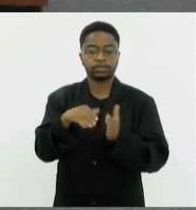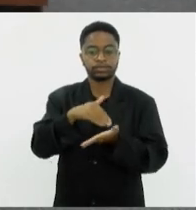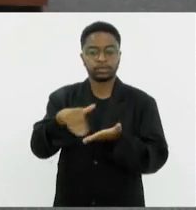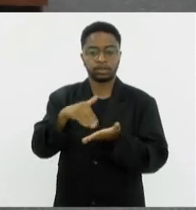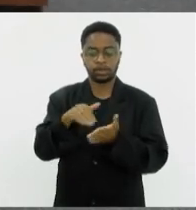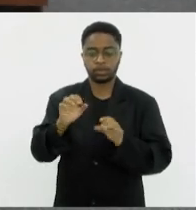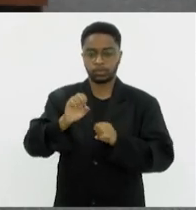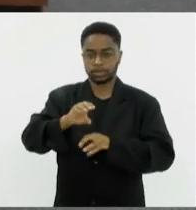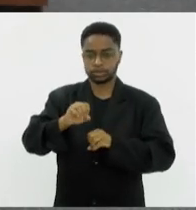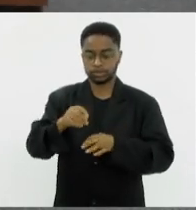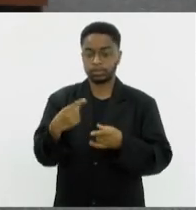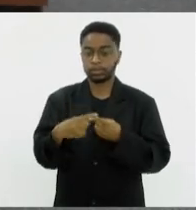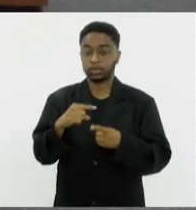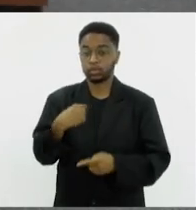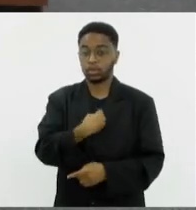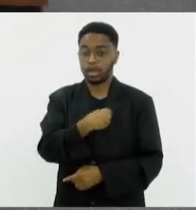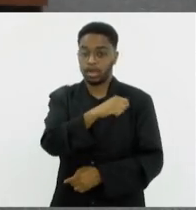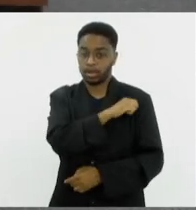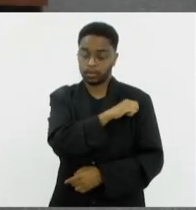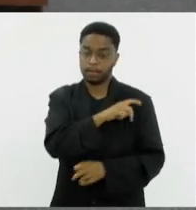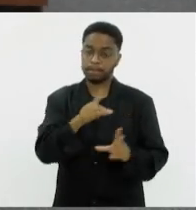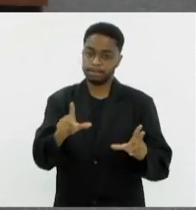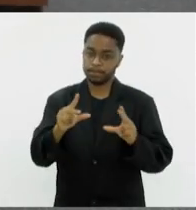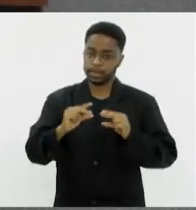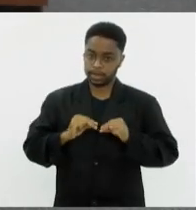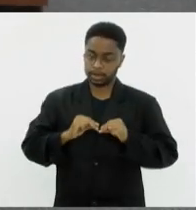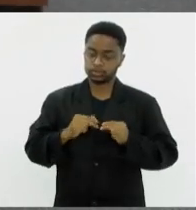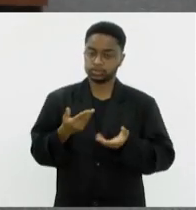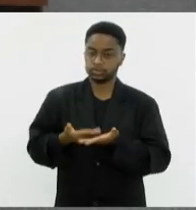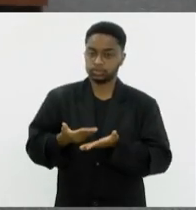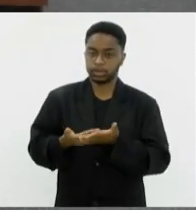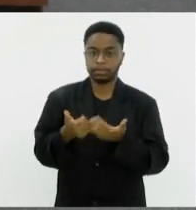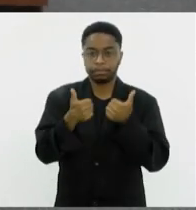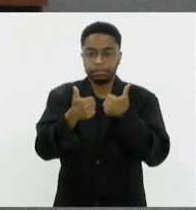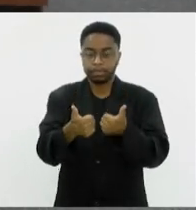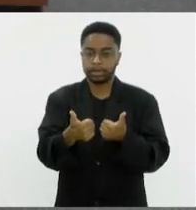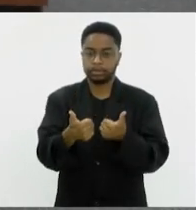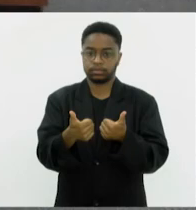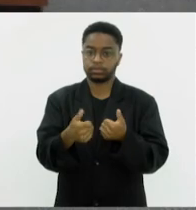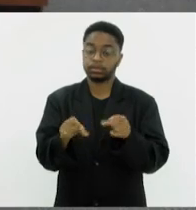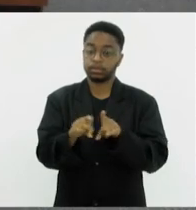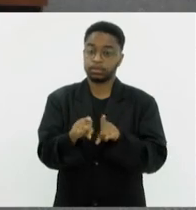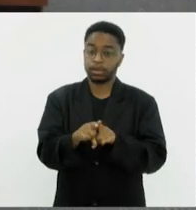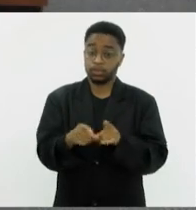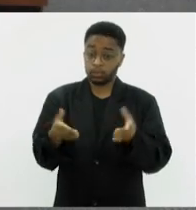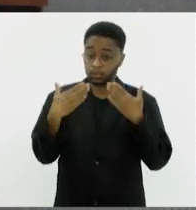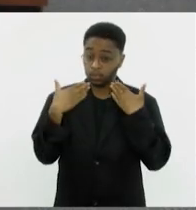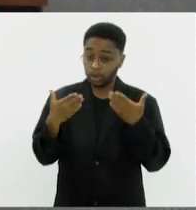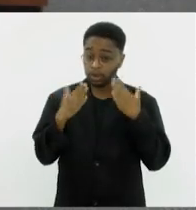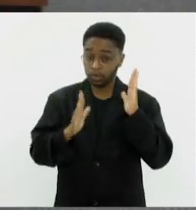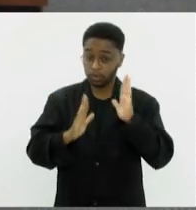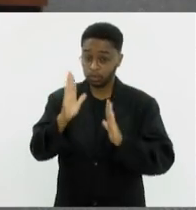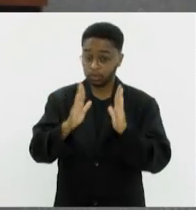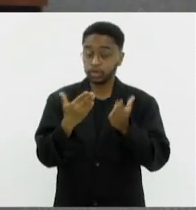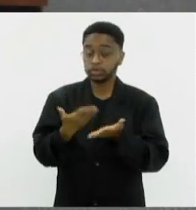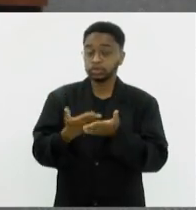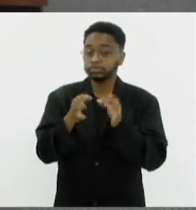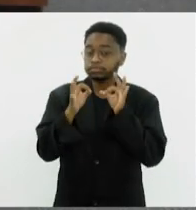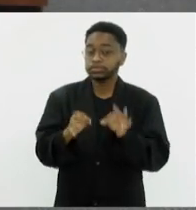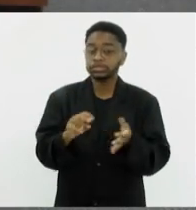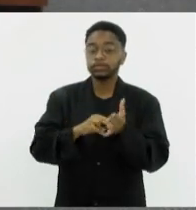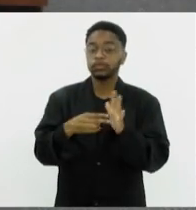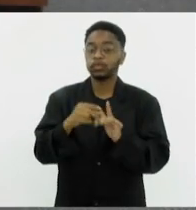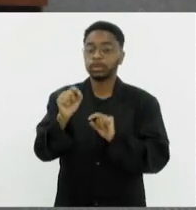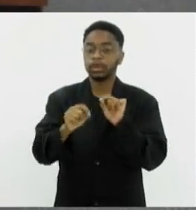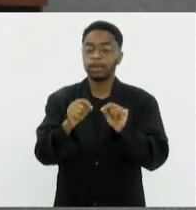Educação. Os nossos alunos merecem estudar com dignidade. E nesse calor, estudar com dignidade significa